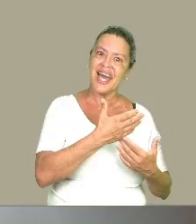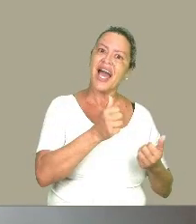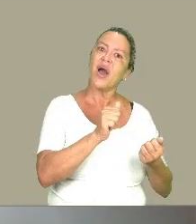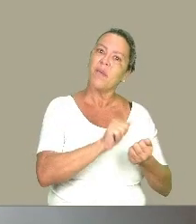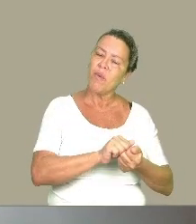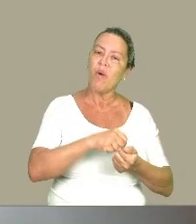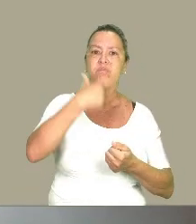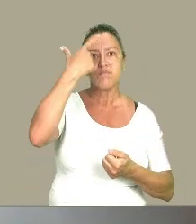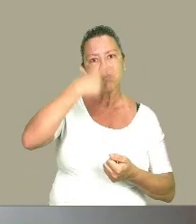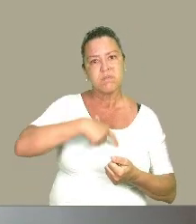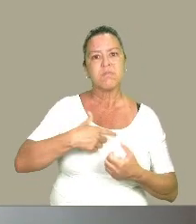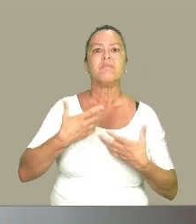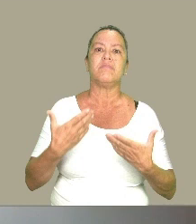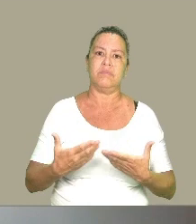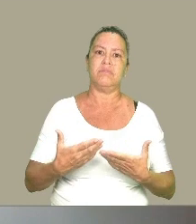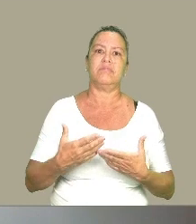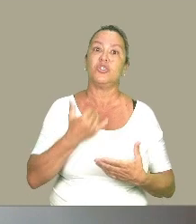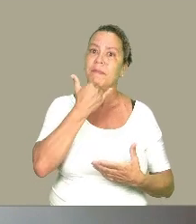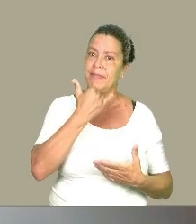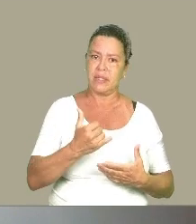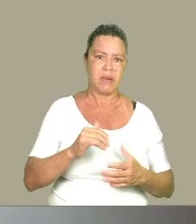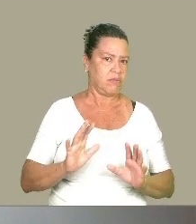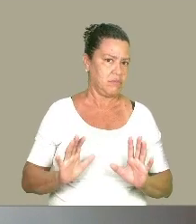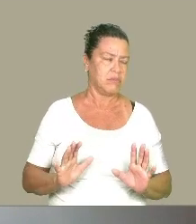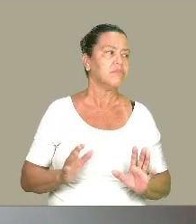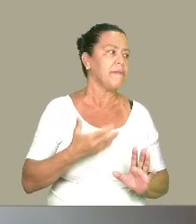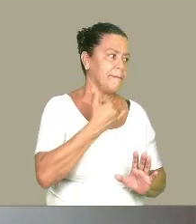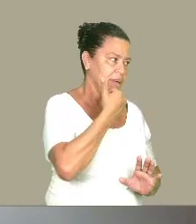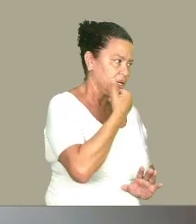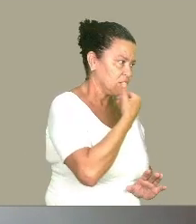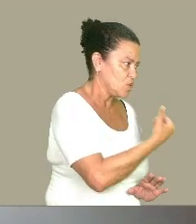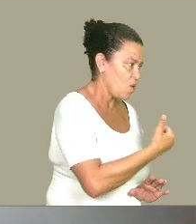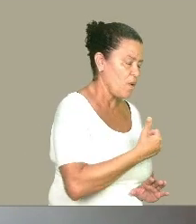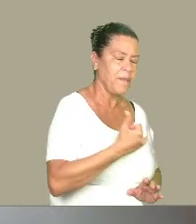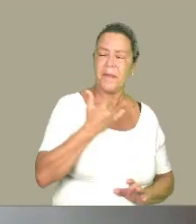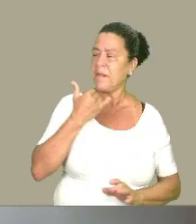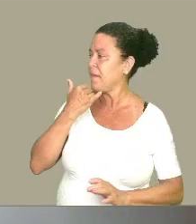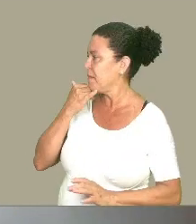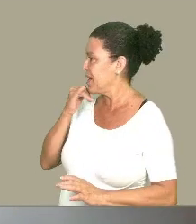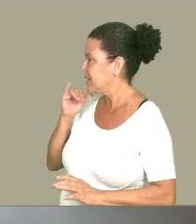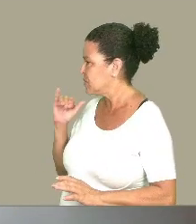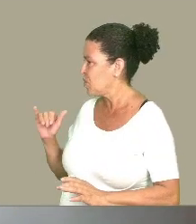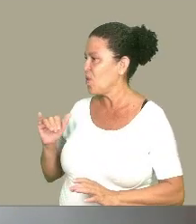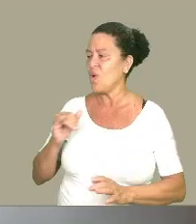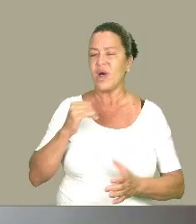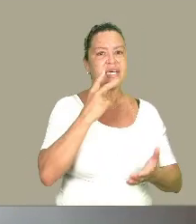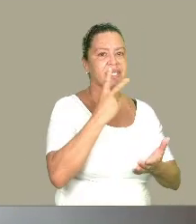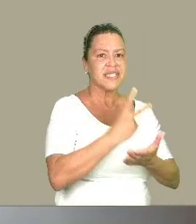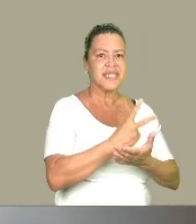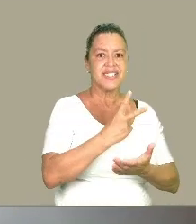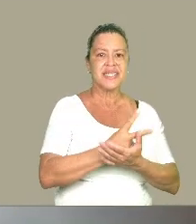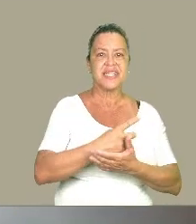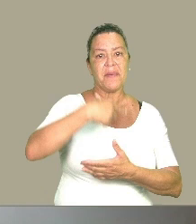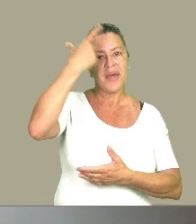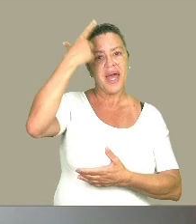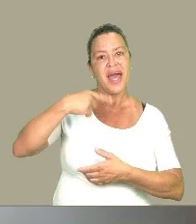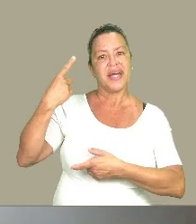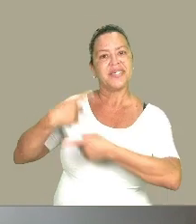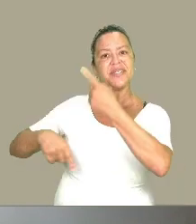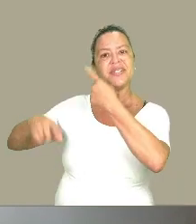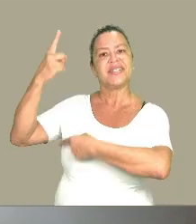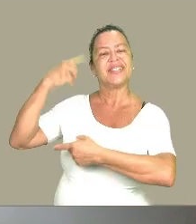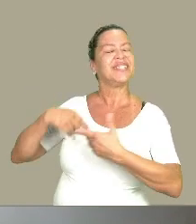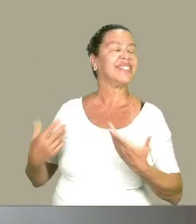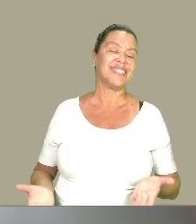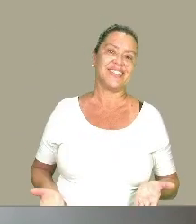uma postura de perdão, né? São pessoas que colaboraram conosco para a nossa evolução